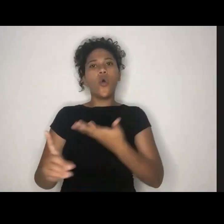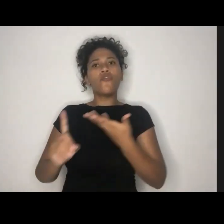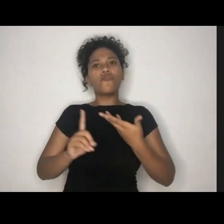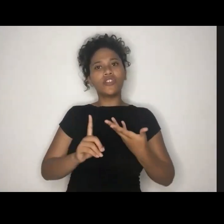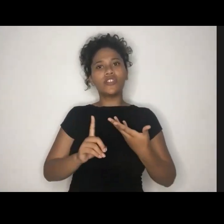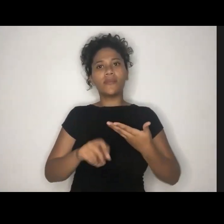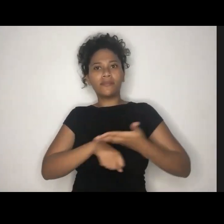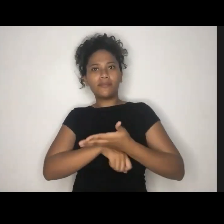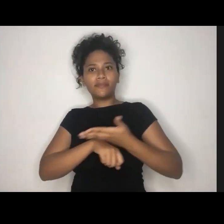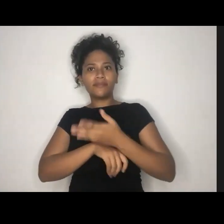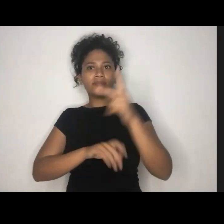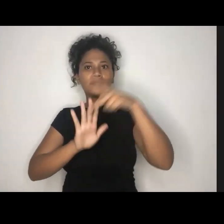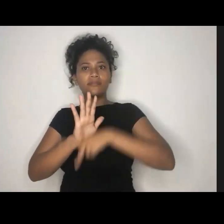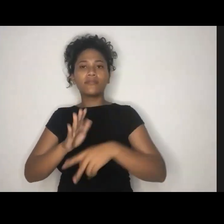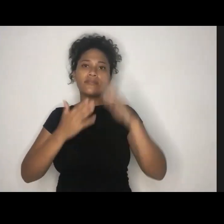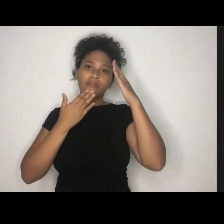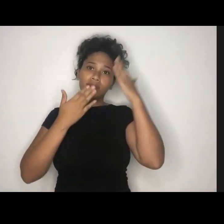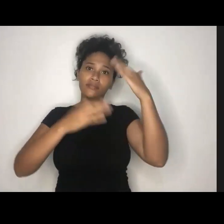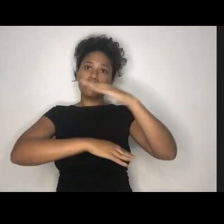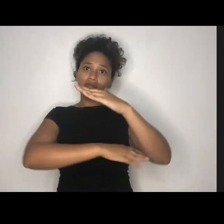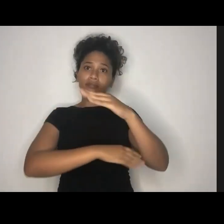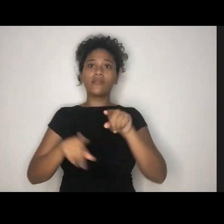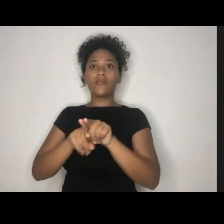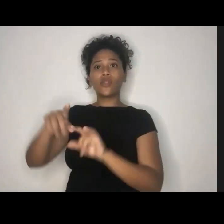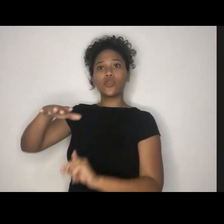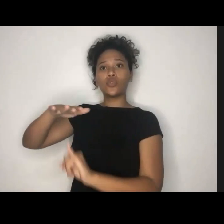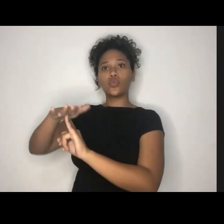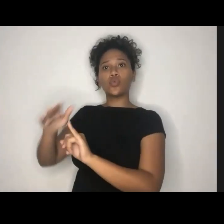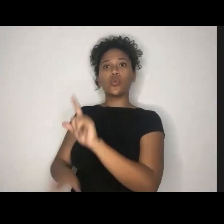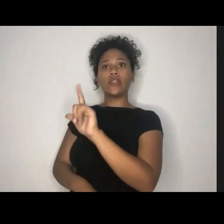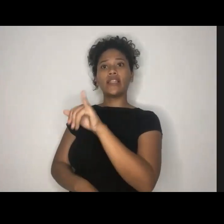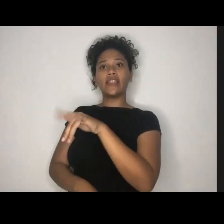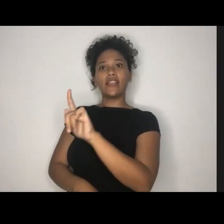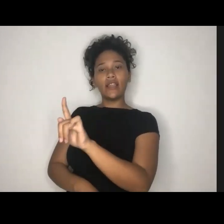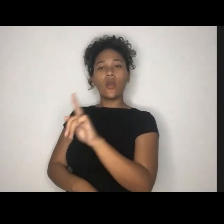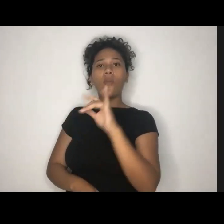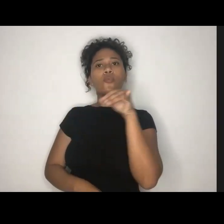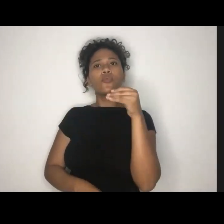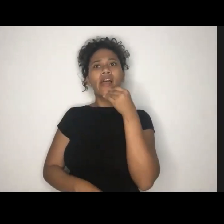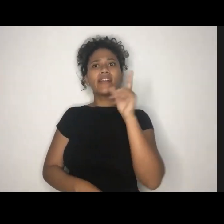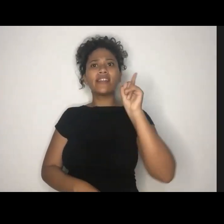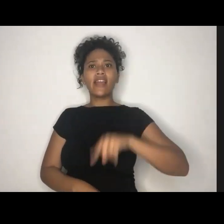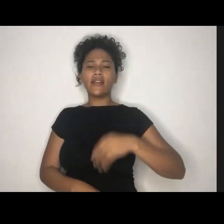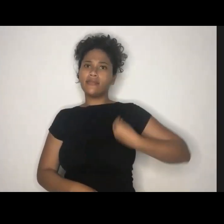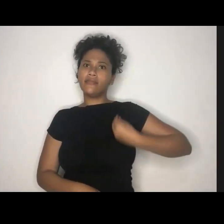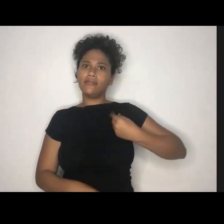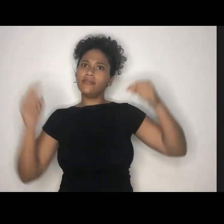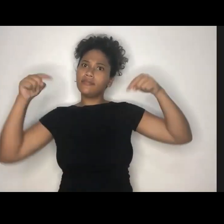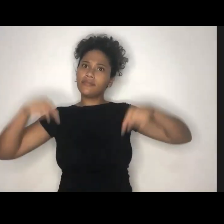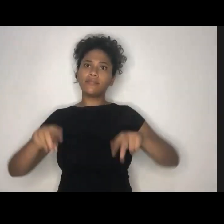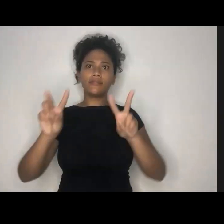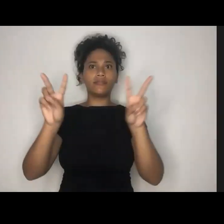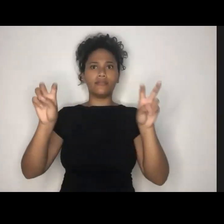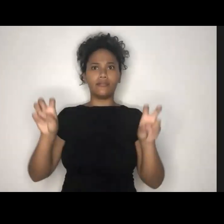agradecer ao Museu do amanhã o Instituto ling pela oportunidade de poder se pronunciar aqui sobre uma questão